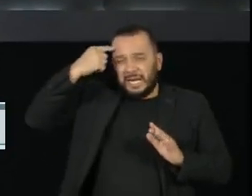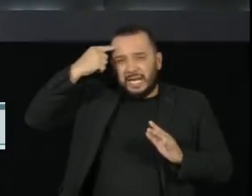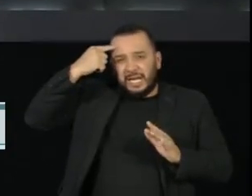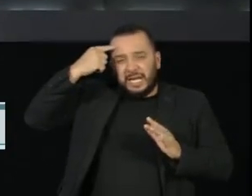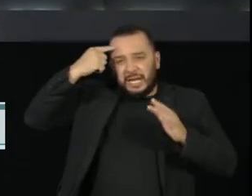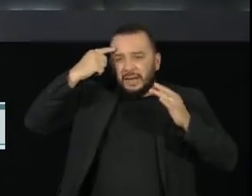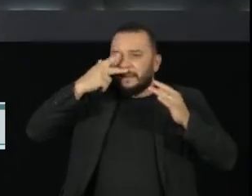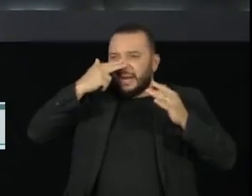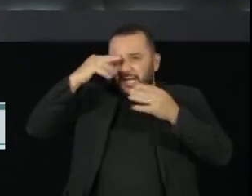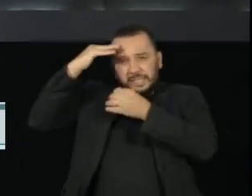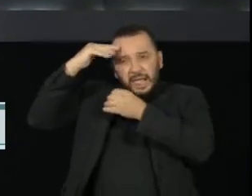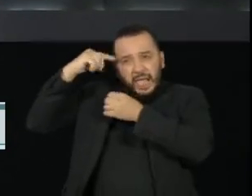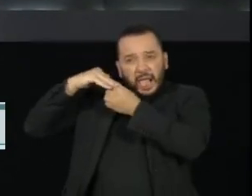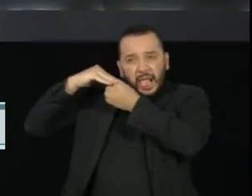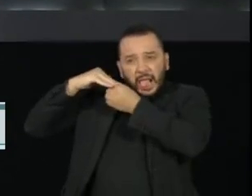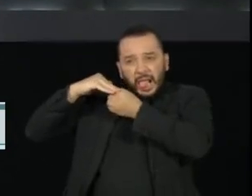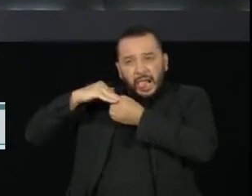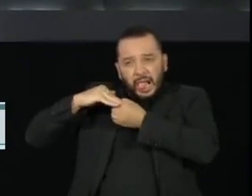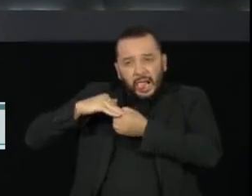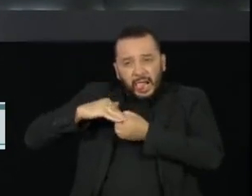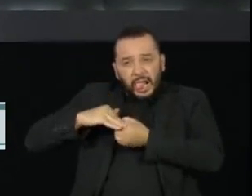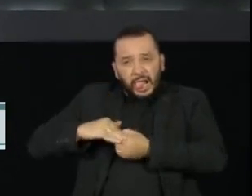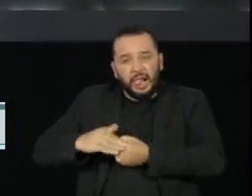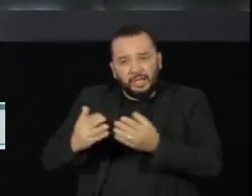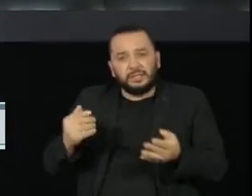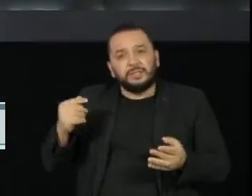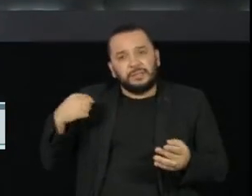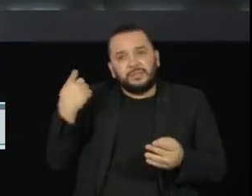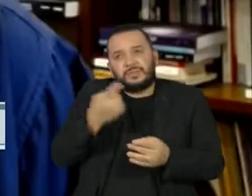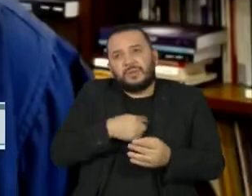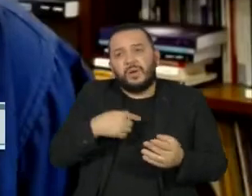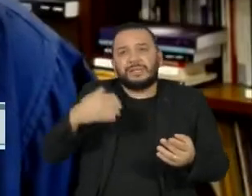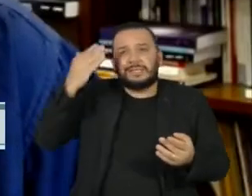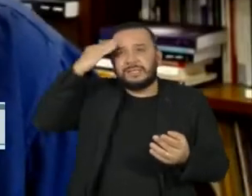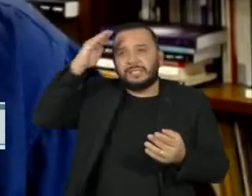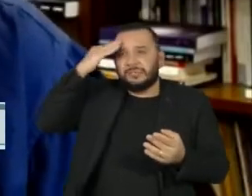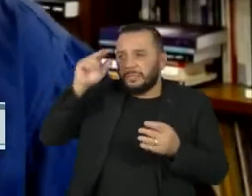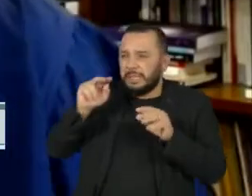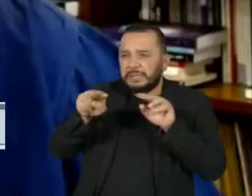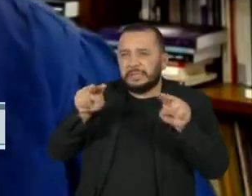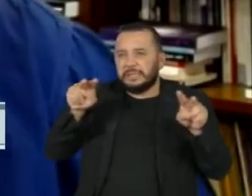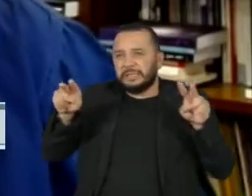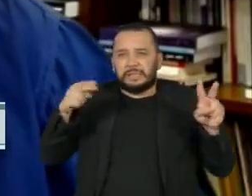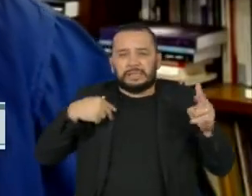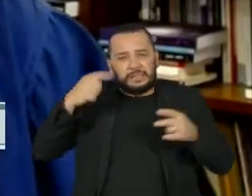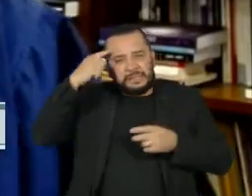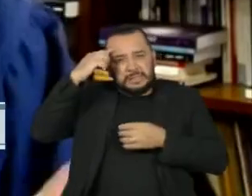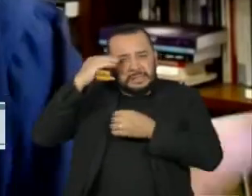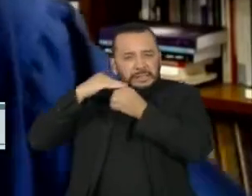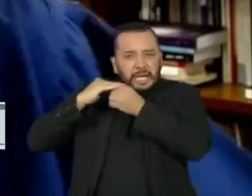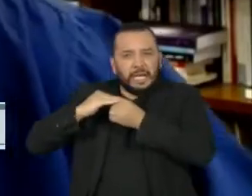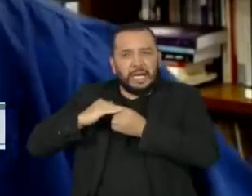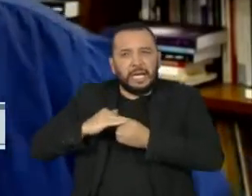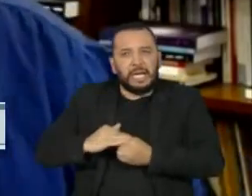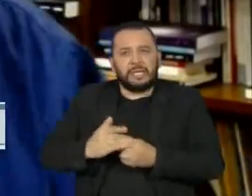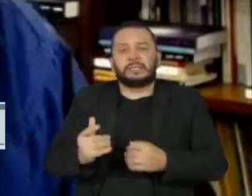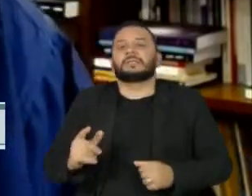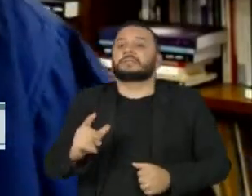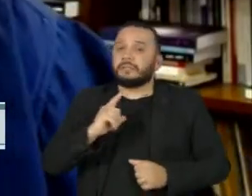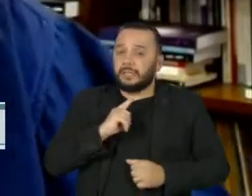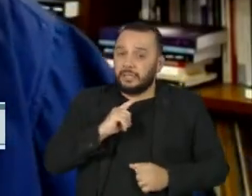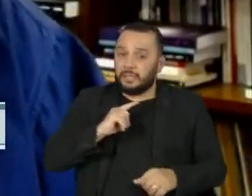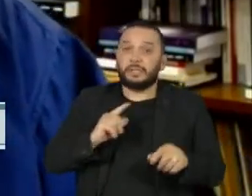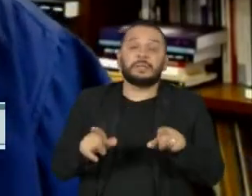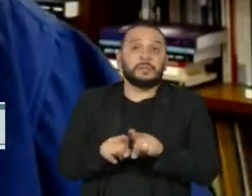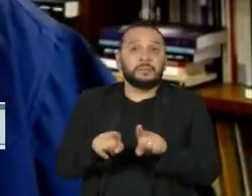interpretação psíquica do mundo, de nós mesmos e das nossas relações. Outro elemento do sistêmico é, por exemplo, uma